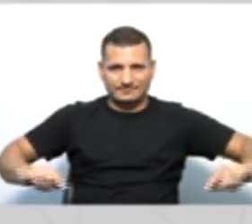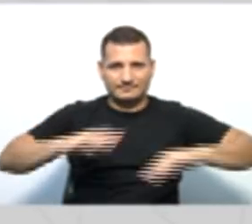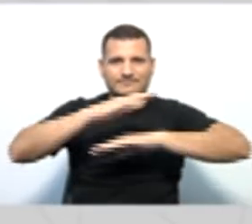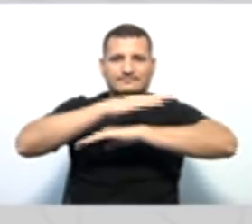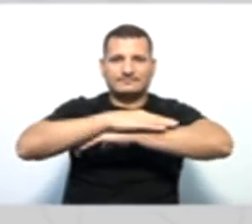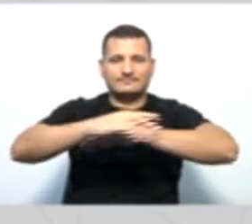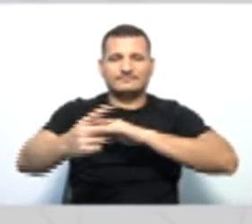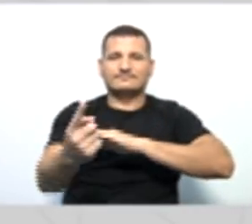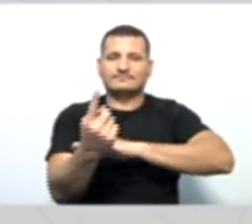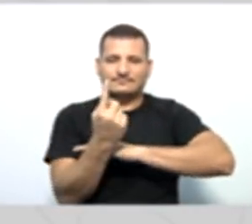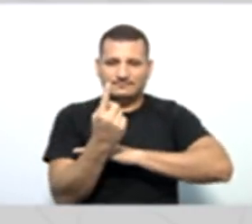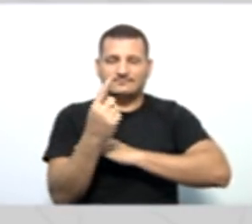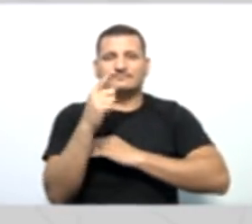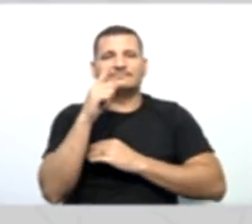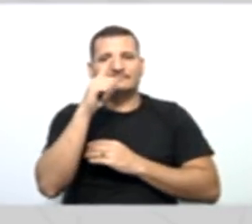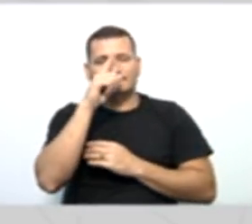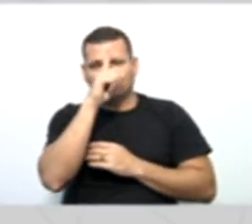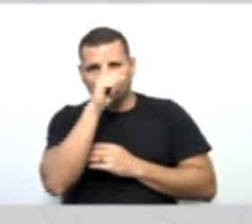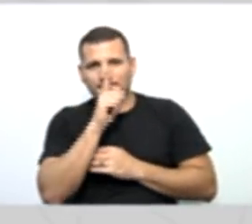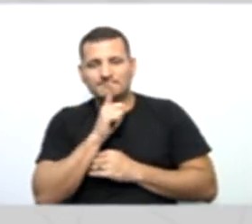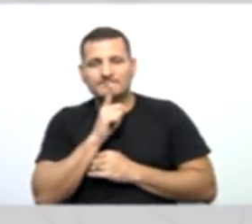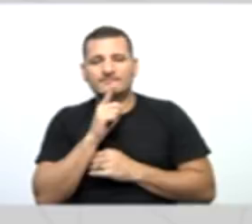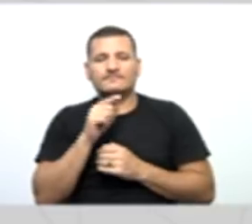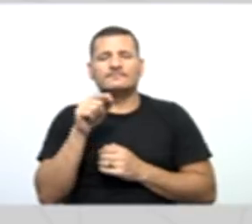amarelinho, não é? Olha lá, é risco o quê?